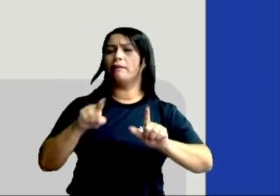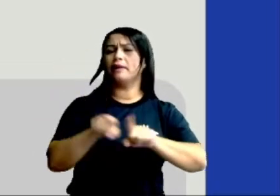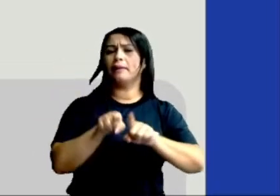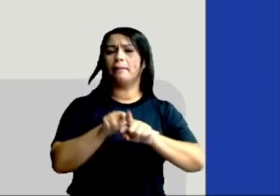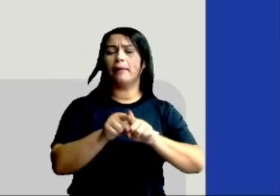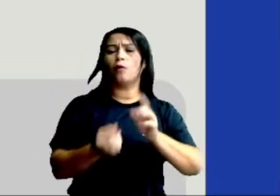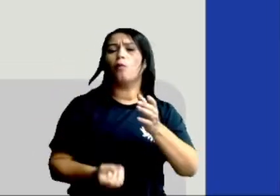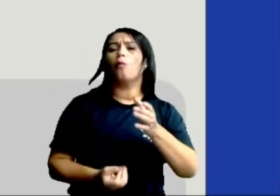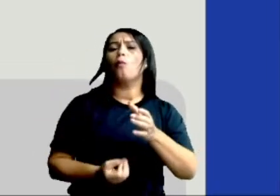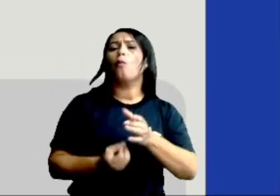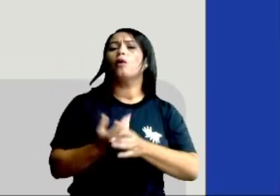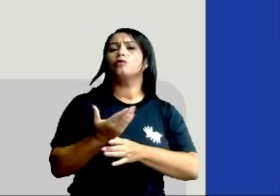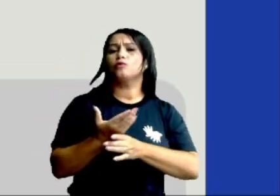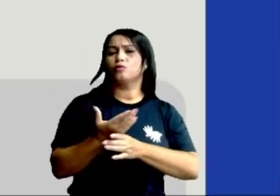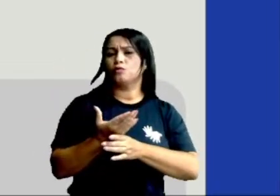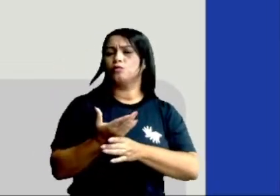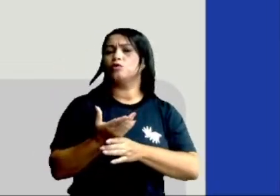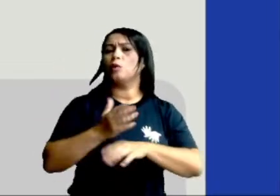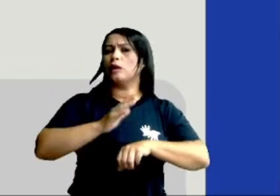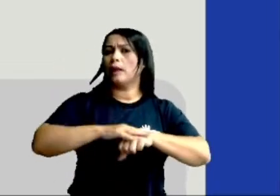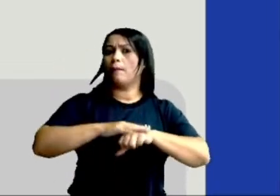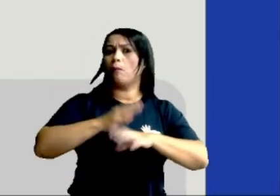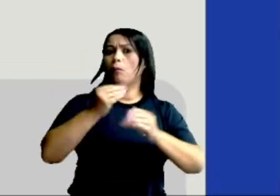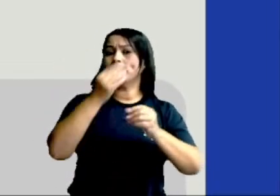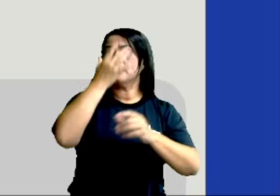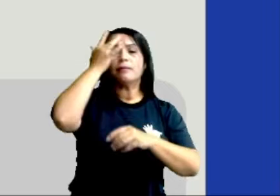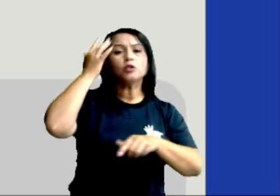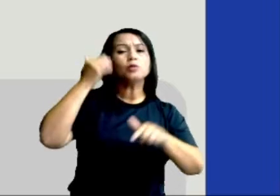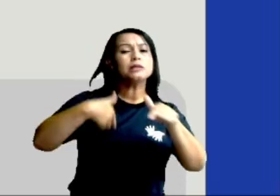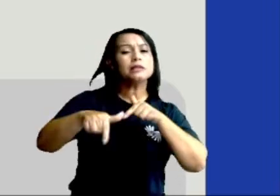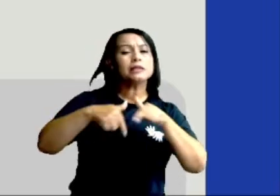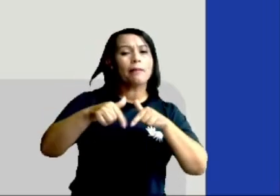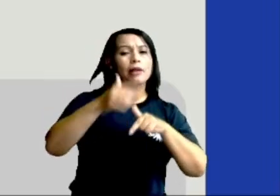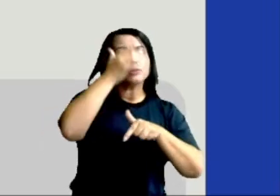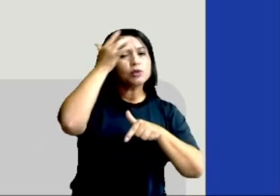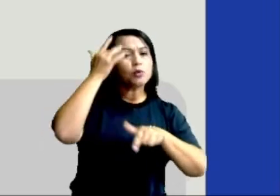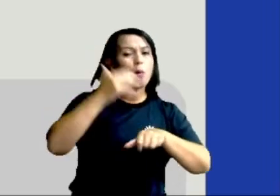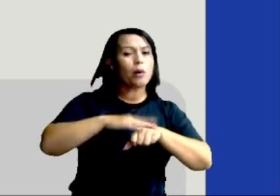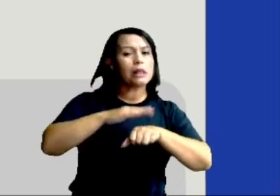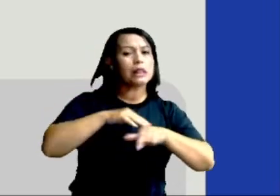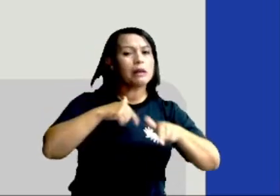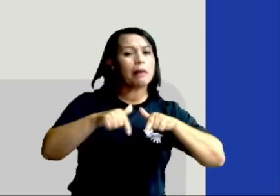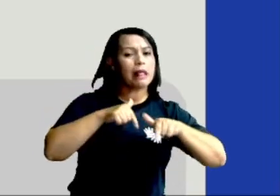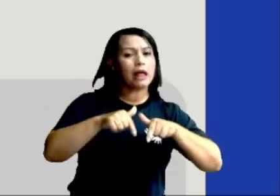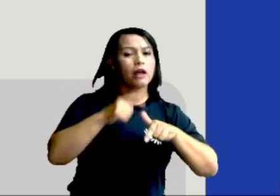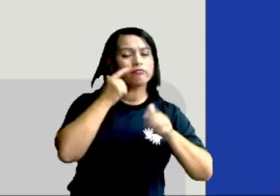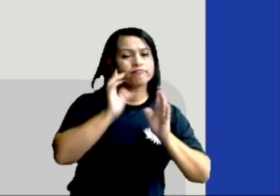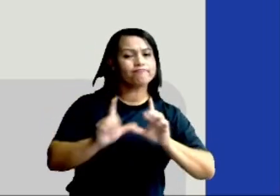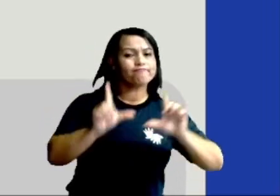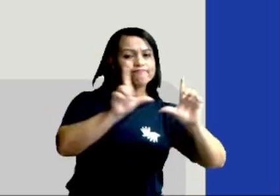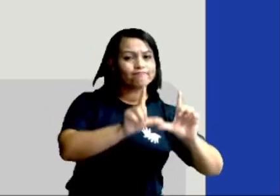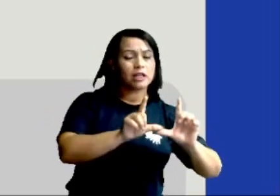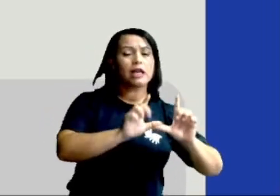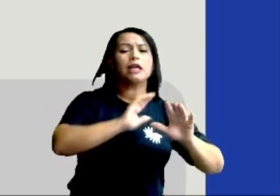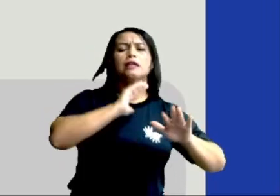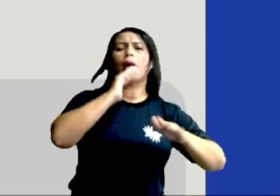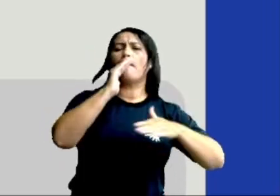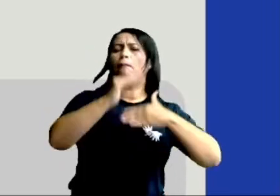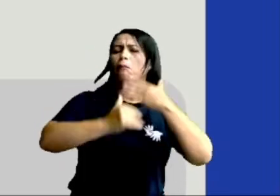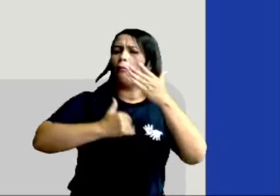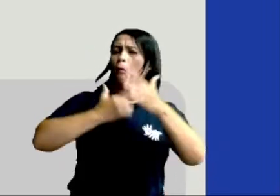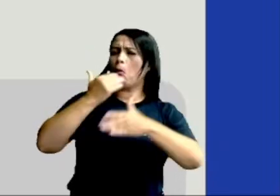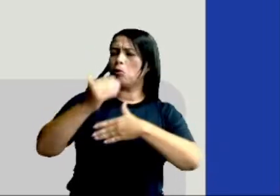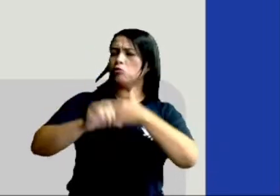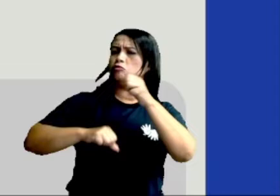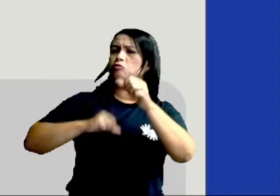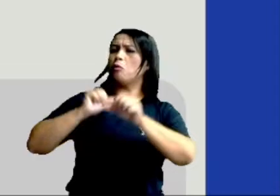quando iniciou, que era muita mão de obra, tá? Olha aí o pessoal trabalhando e com o tempo foi